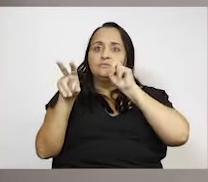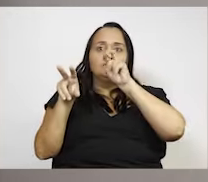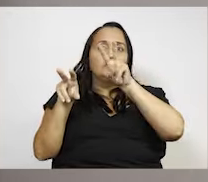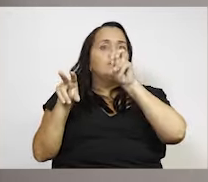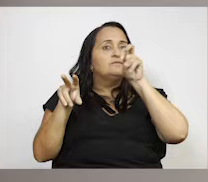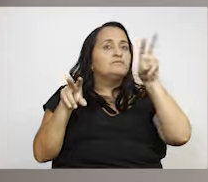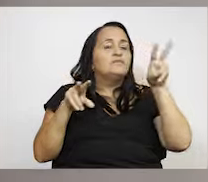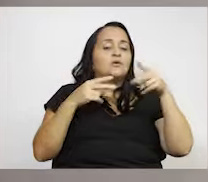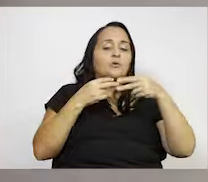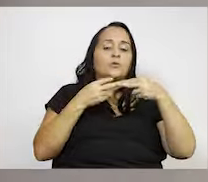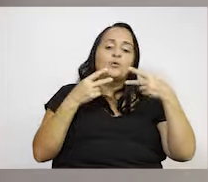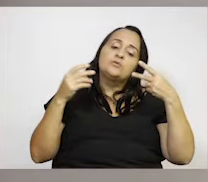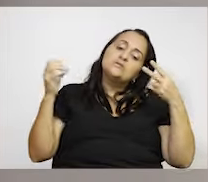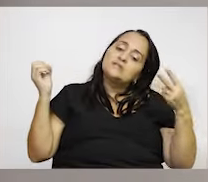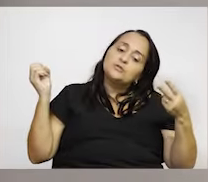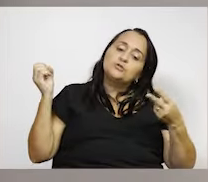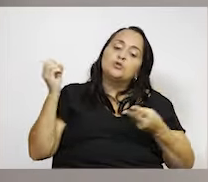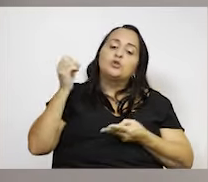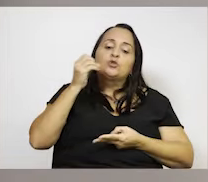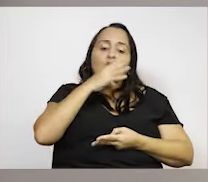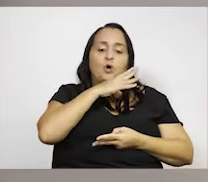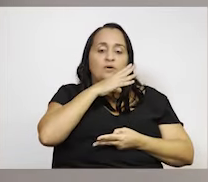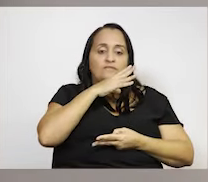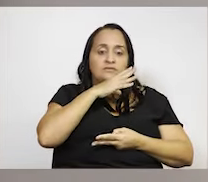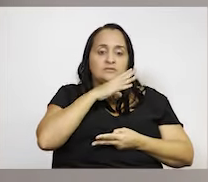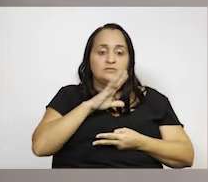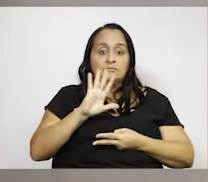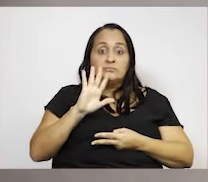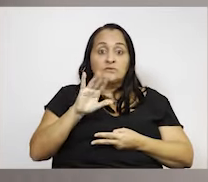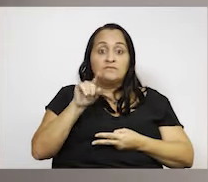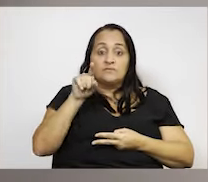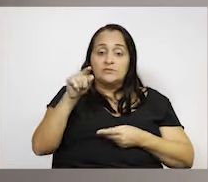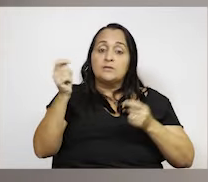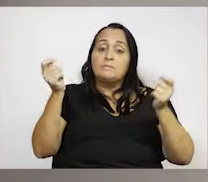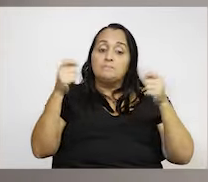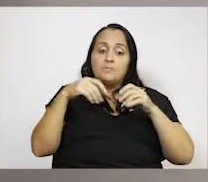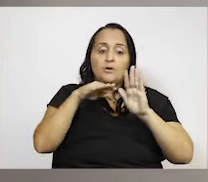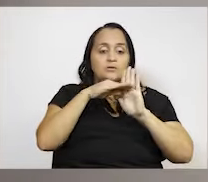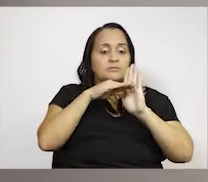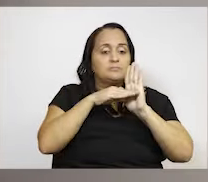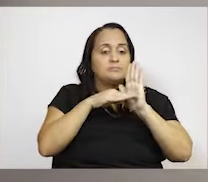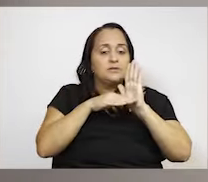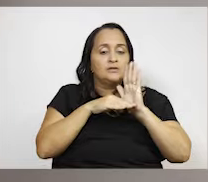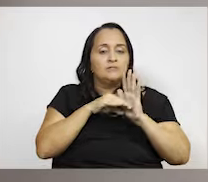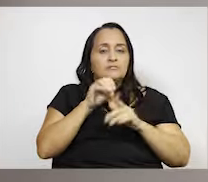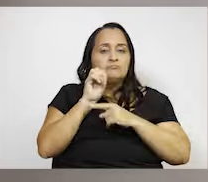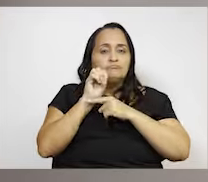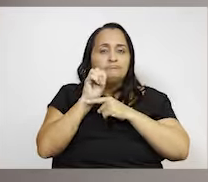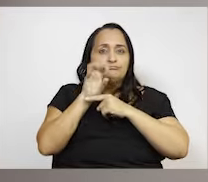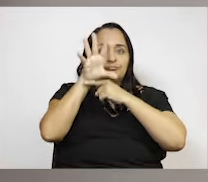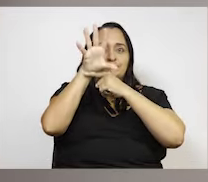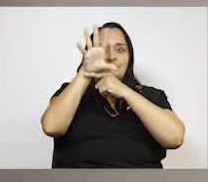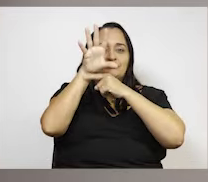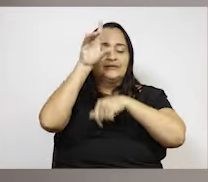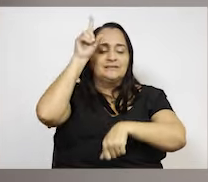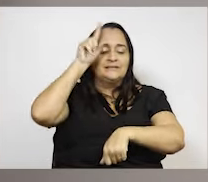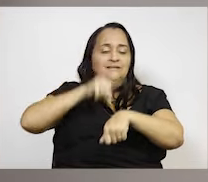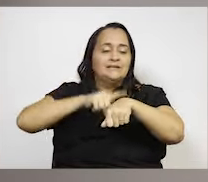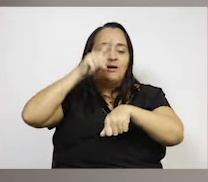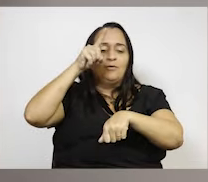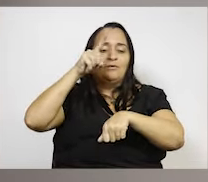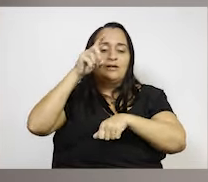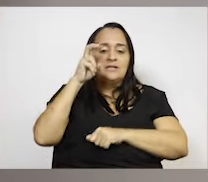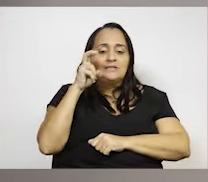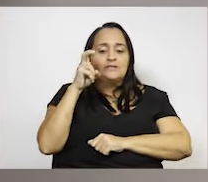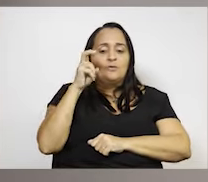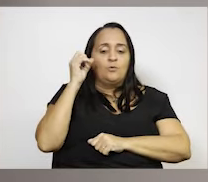encontrar matérias novas. Porque no computador, no digital, você tem a possibilidade de deixar planejado a matéria